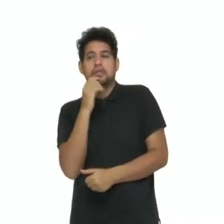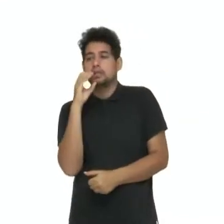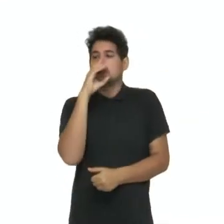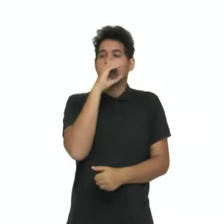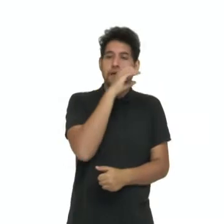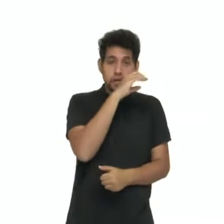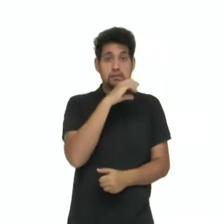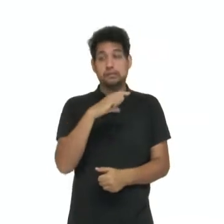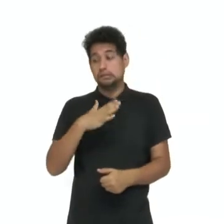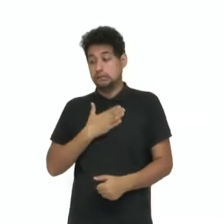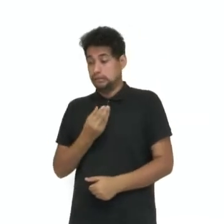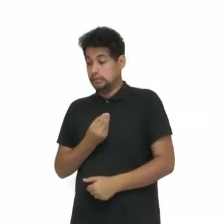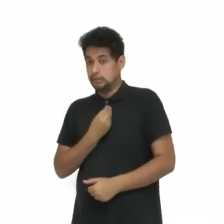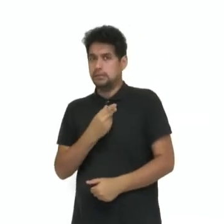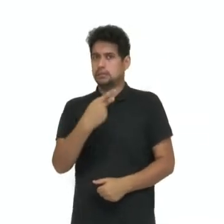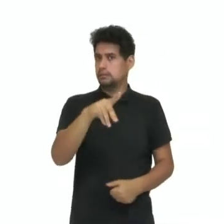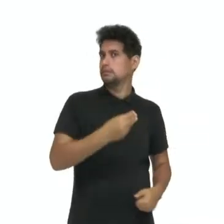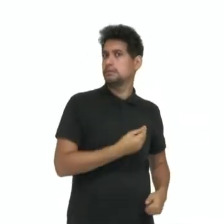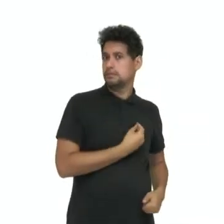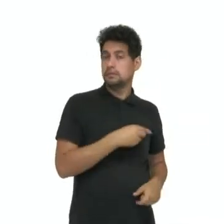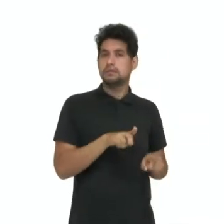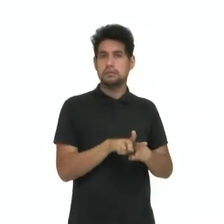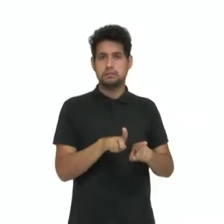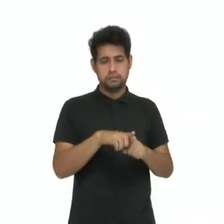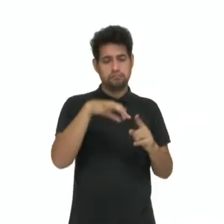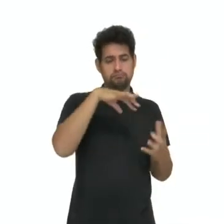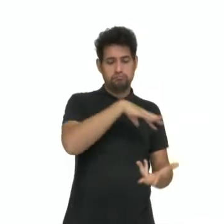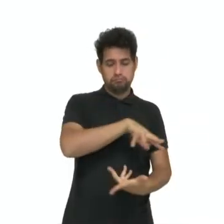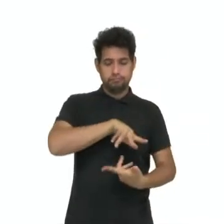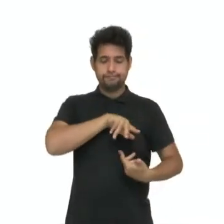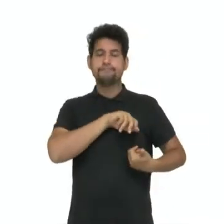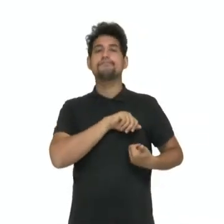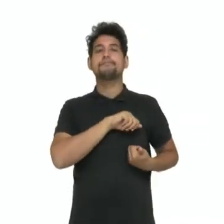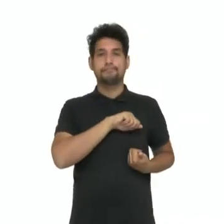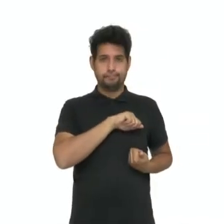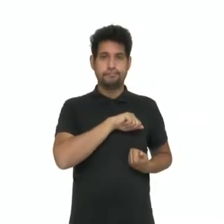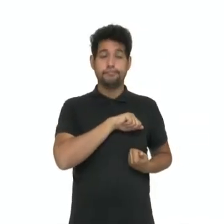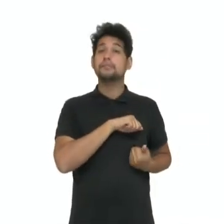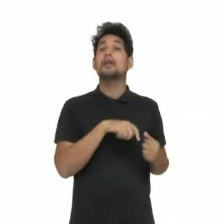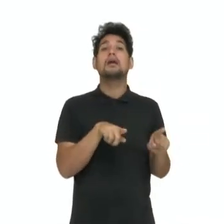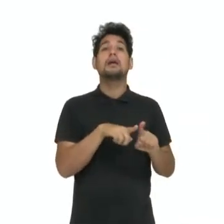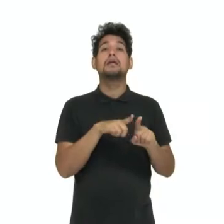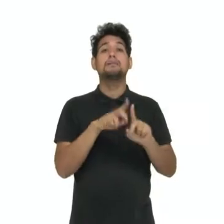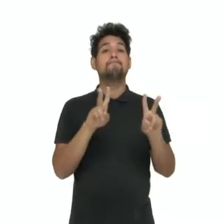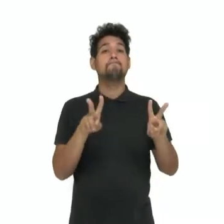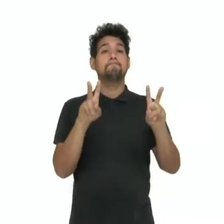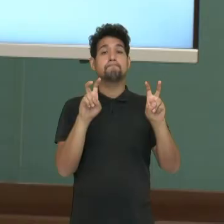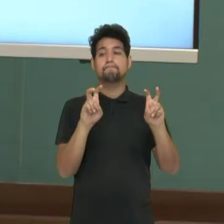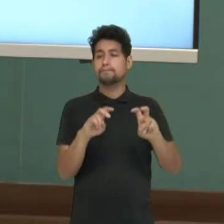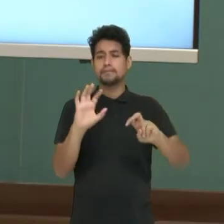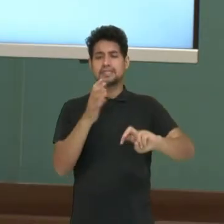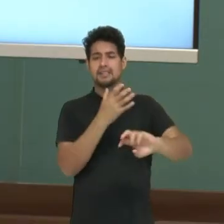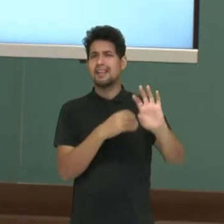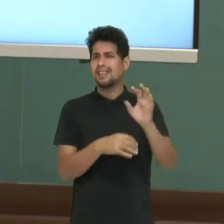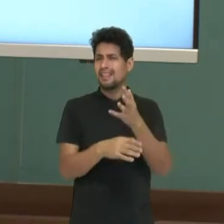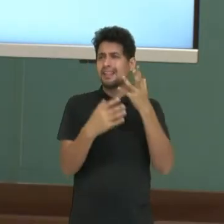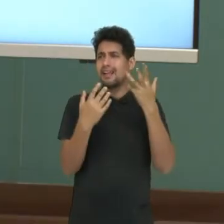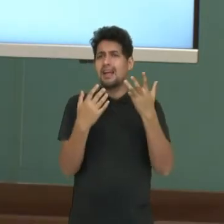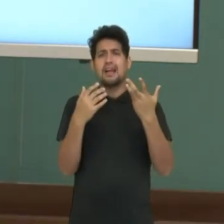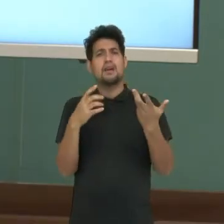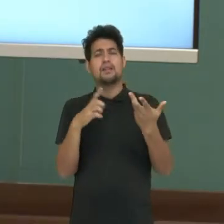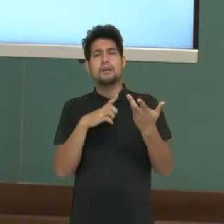minha e a sua vida também, e de toda a humanidade, e as questões ambientais, afetando também os animais e as plantas